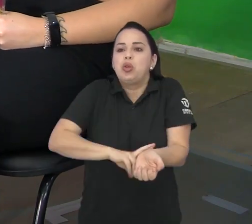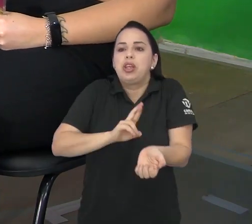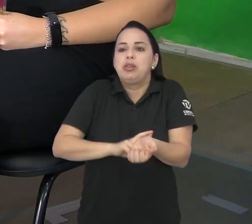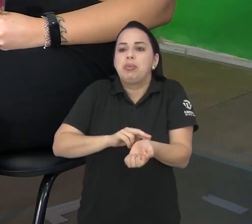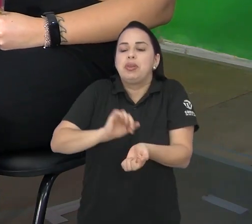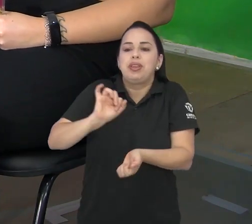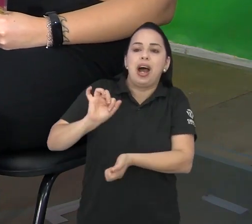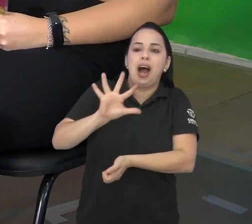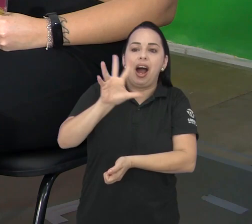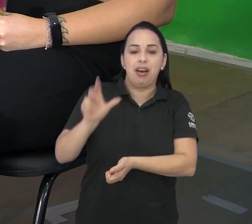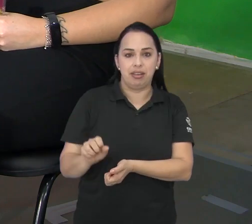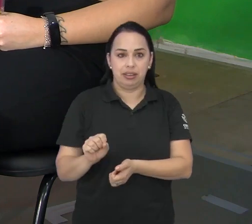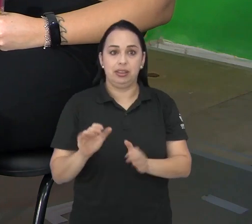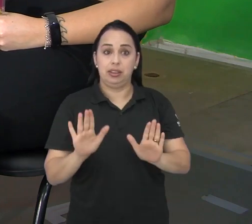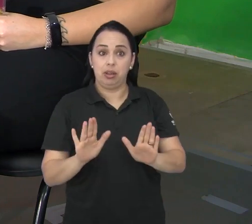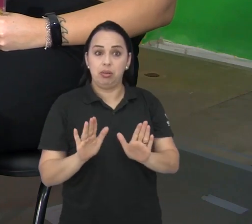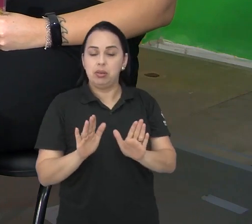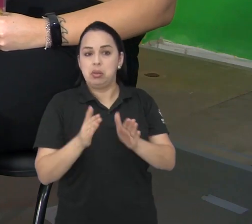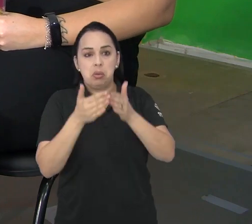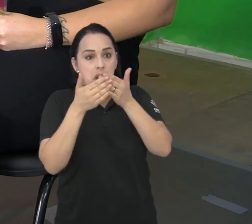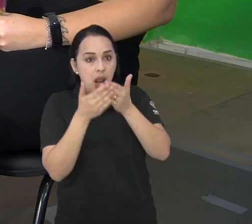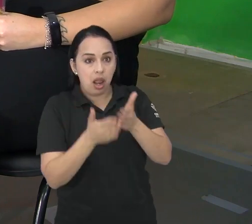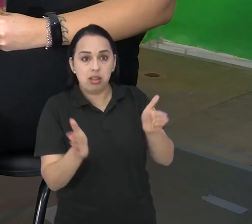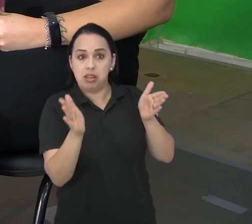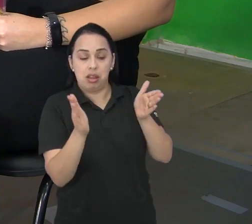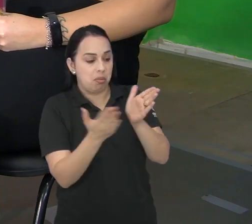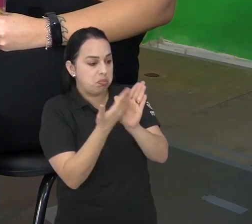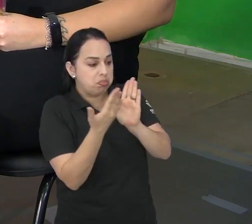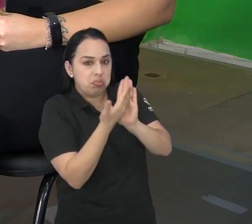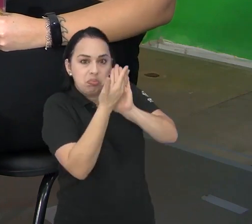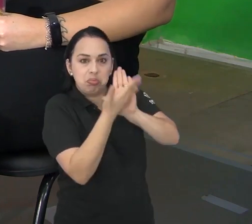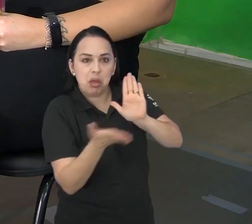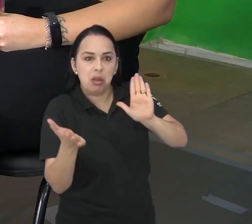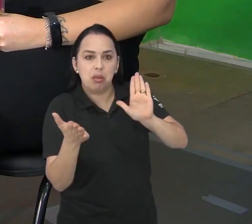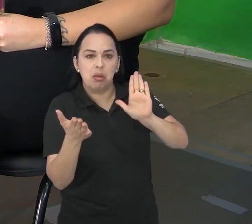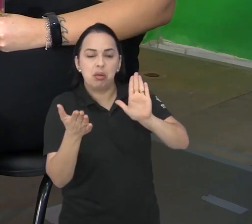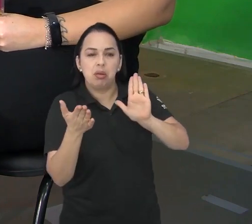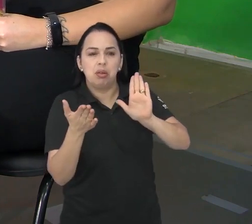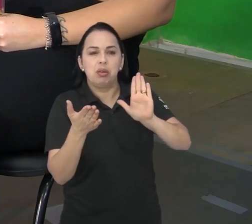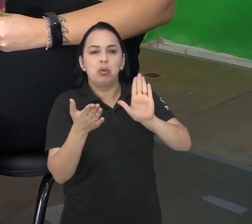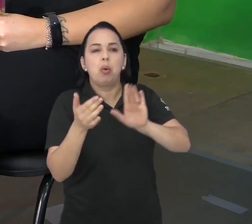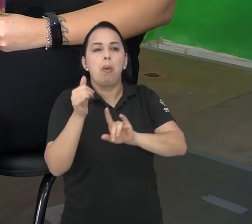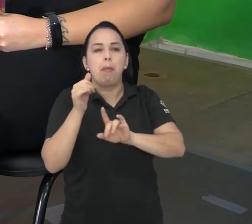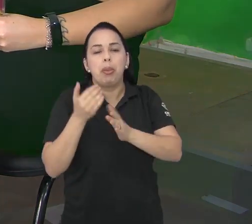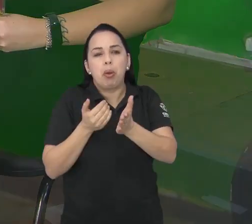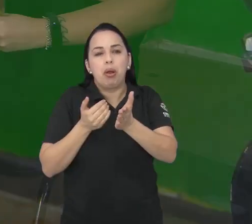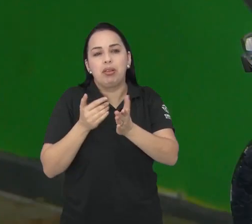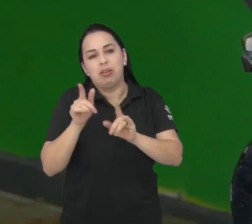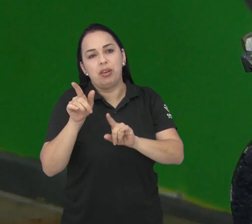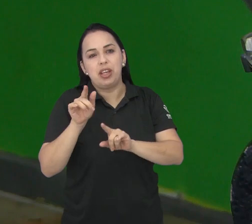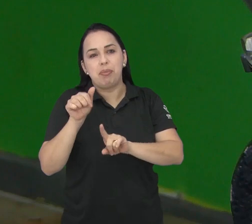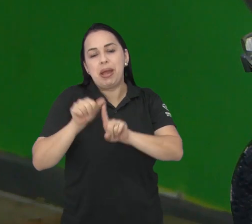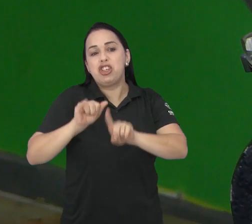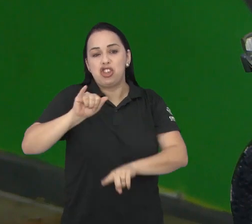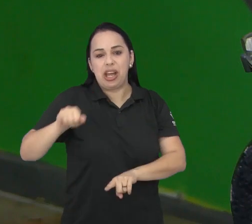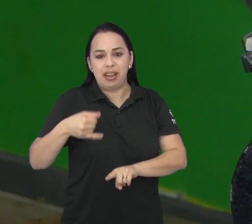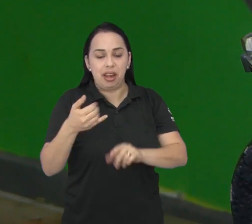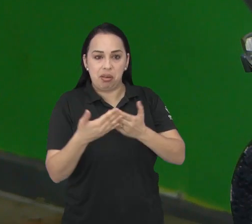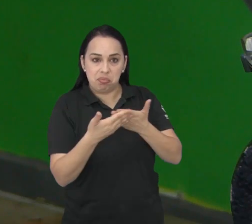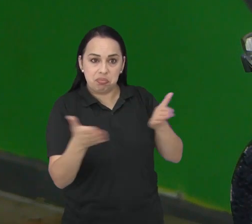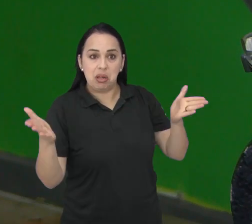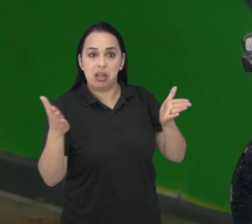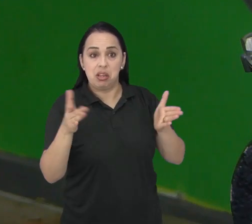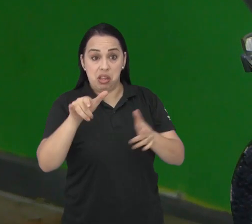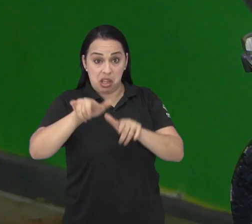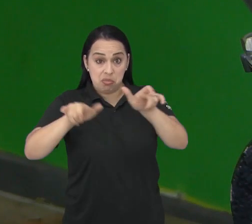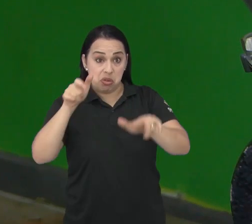livro? Então, esse trabalho é recente, eu fiz o lançamento agora no final de janeiro e ele está disponível aí para todo mundo